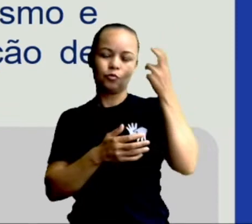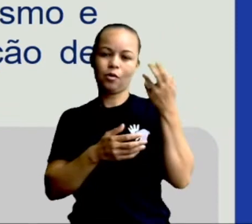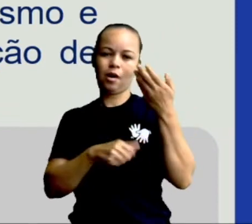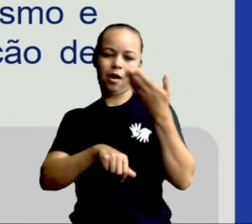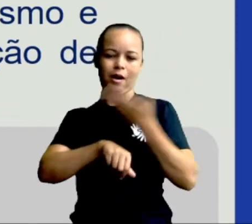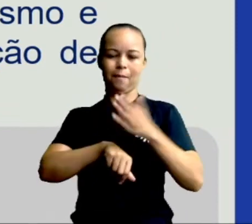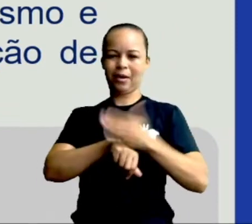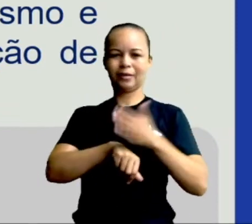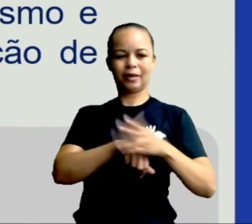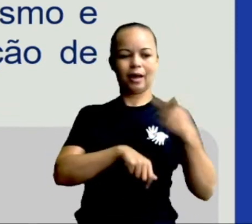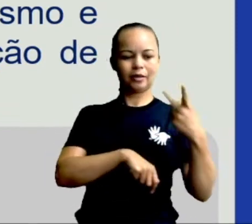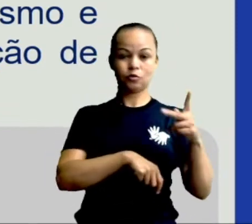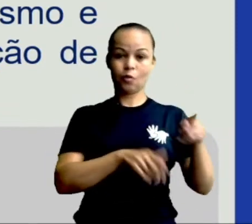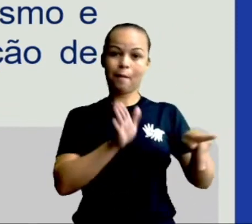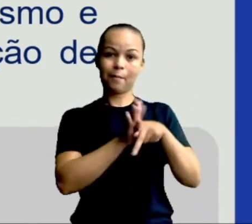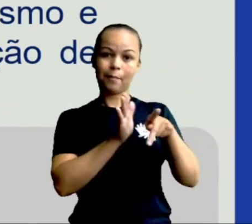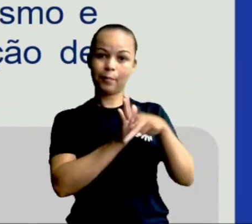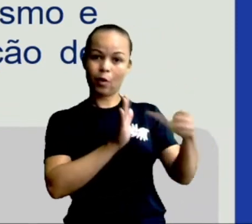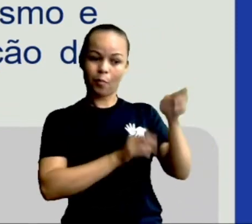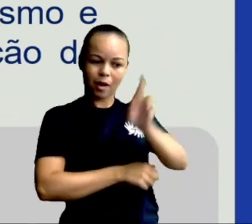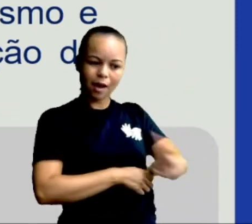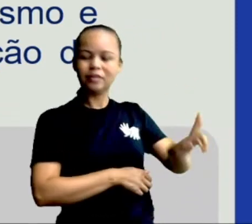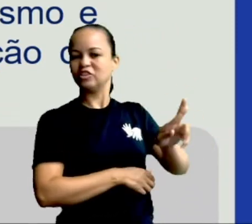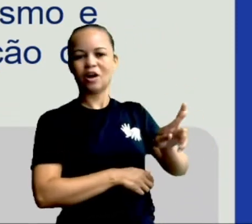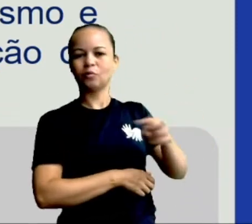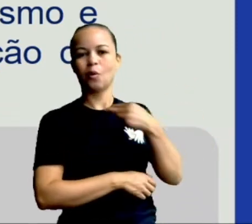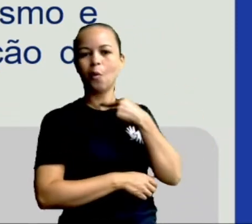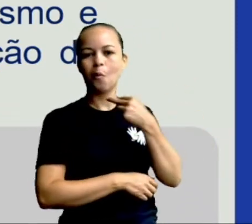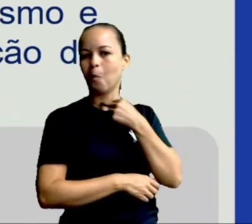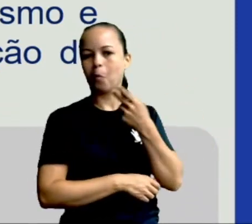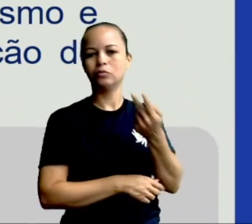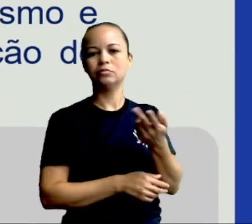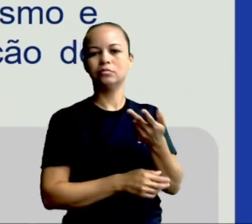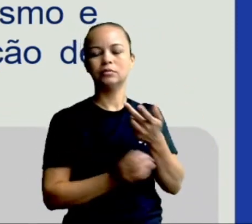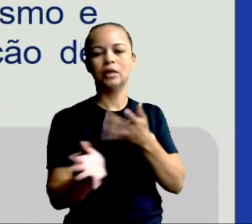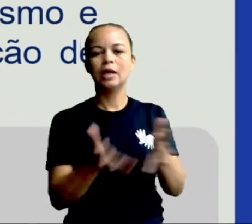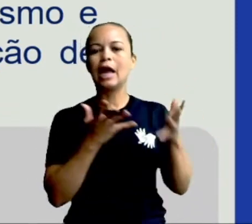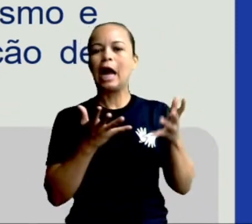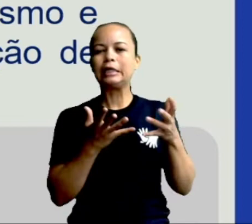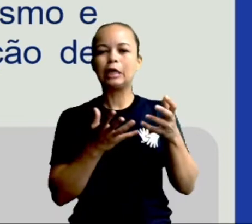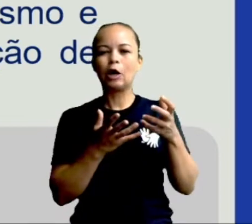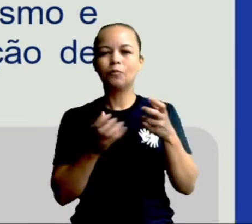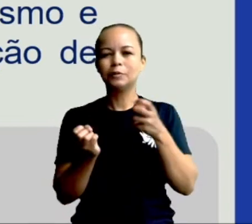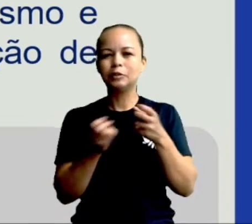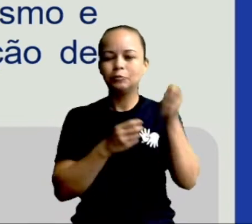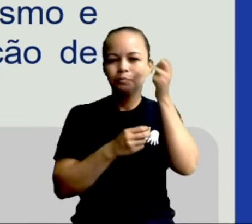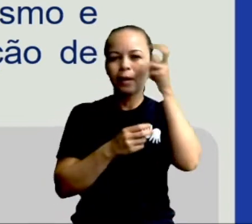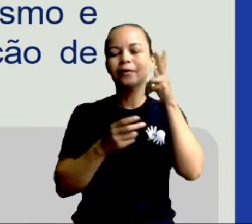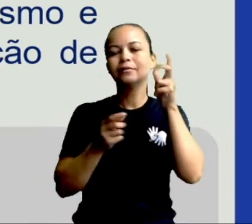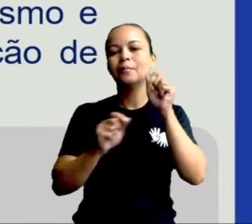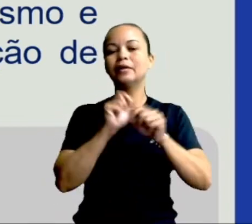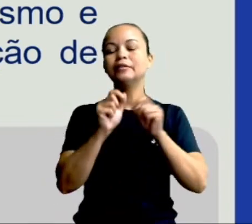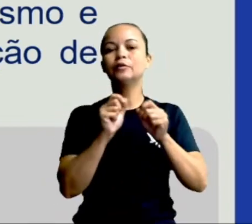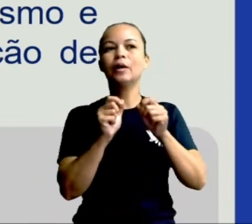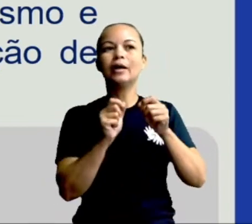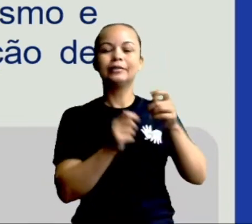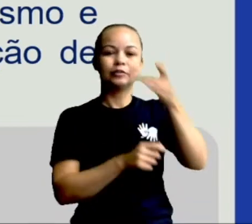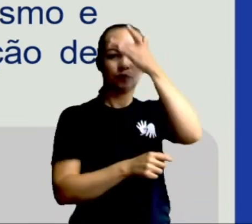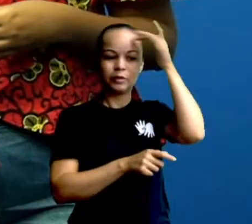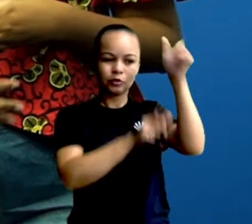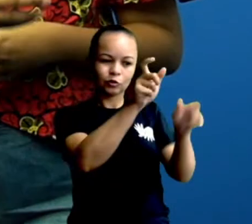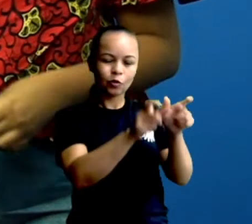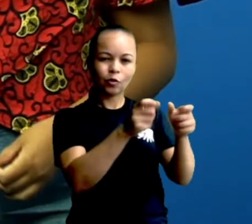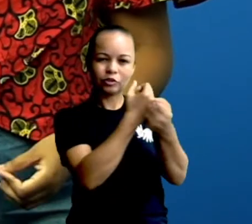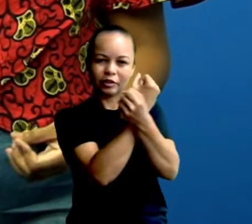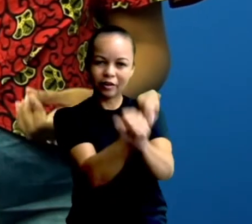suas religiões. Então, espertamente, sabiamente, o que é que esses africanos escravizados